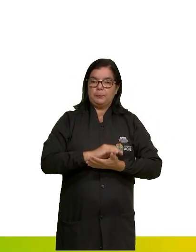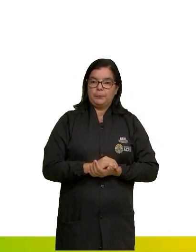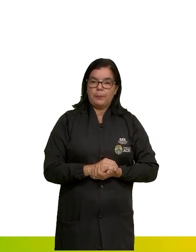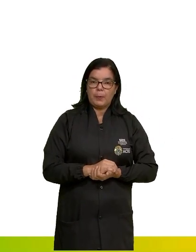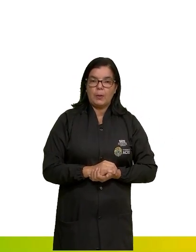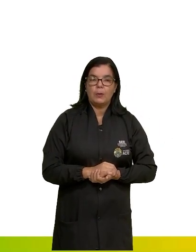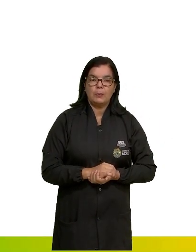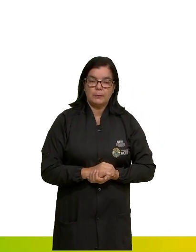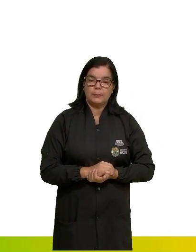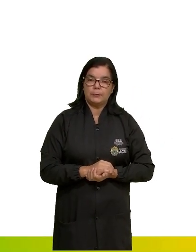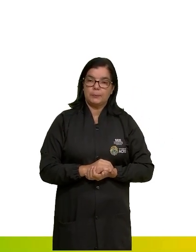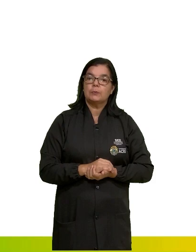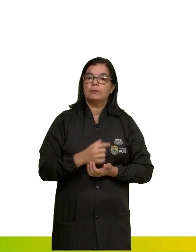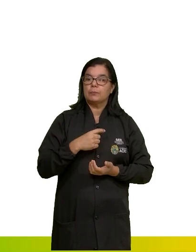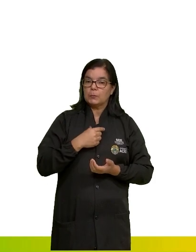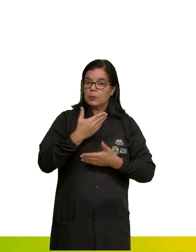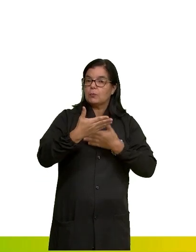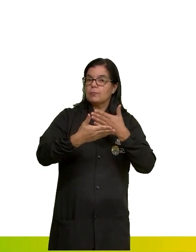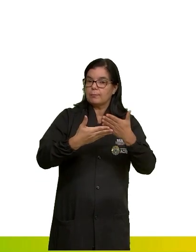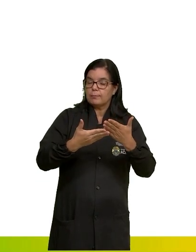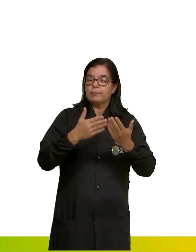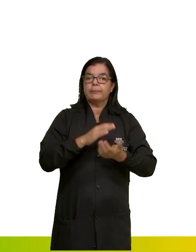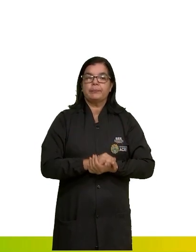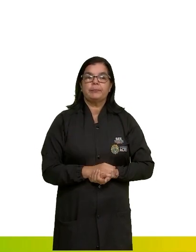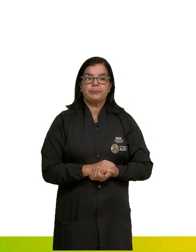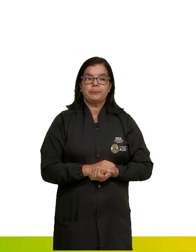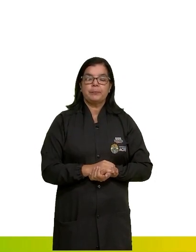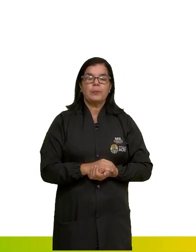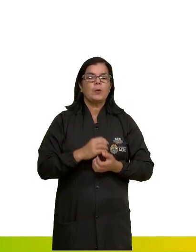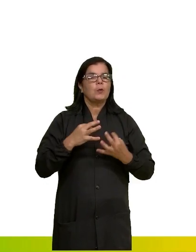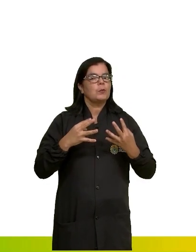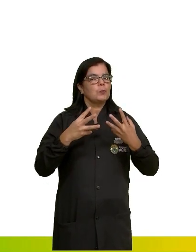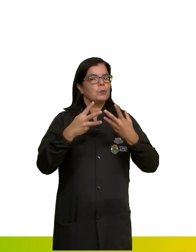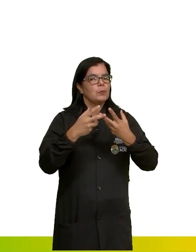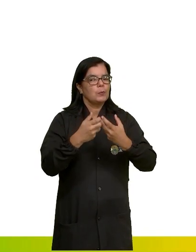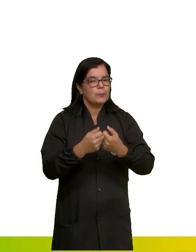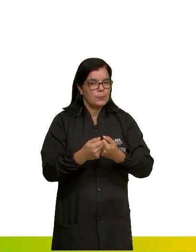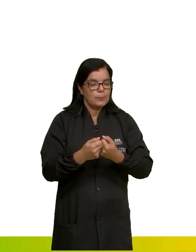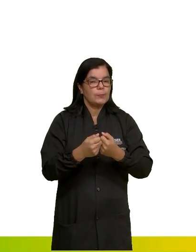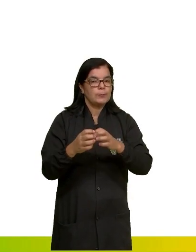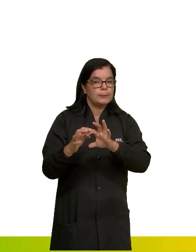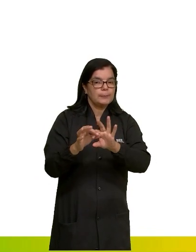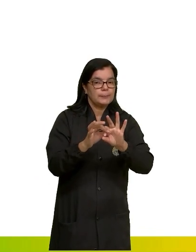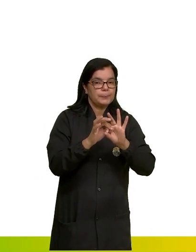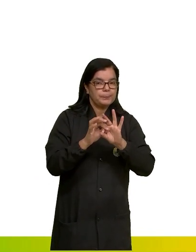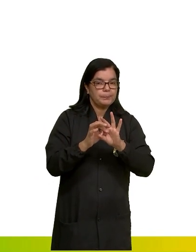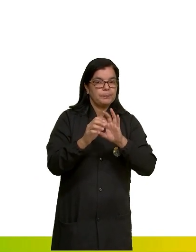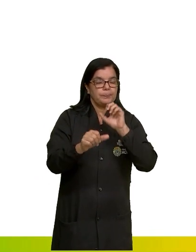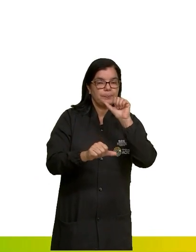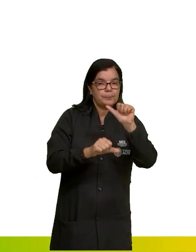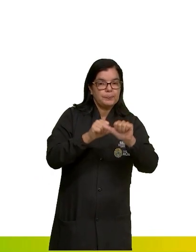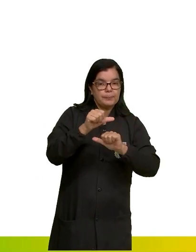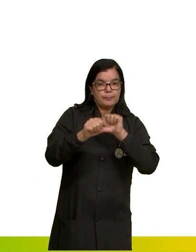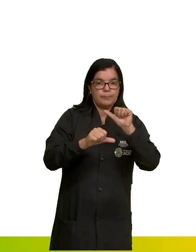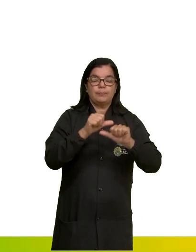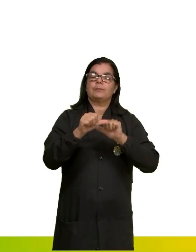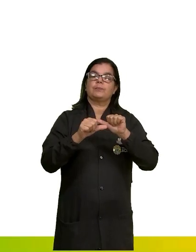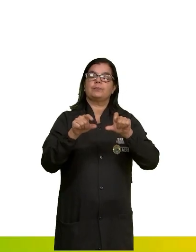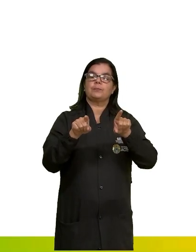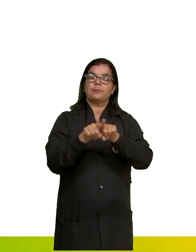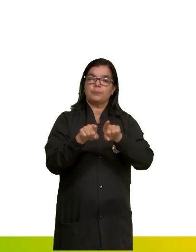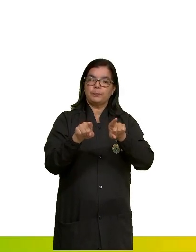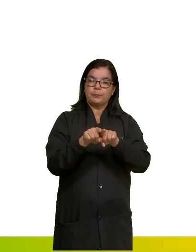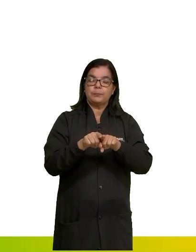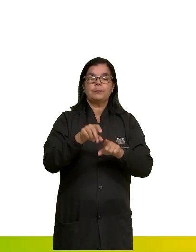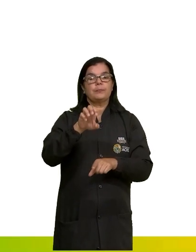como vem evoluindo no decorrer do tempo. Então, tudo vai estar em constante mudança, dizia Heráclito,